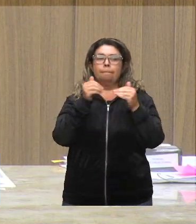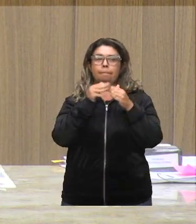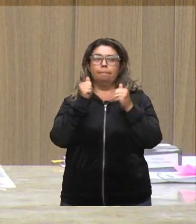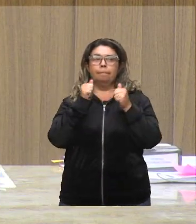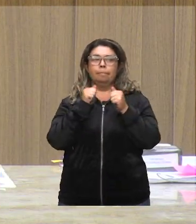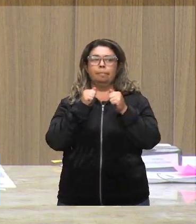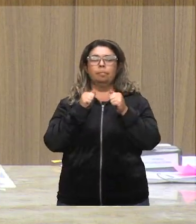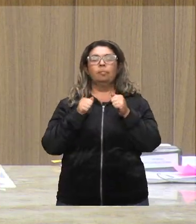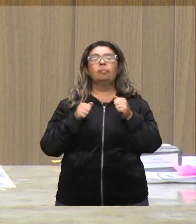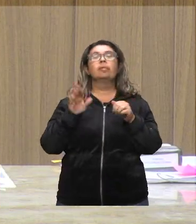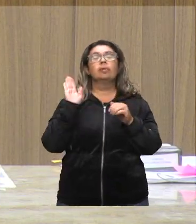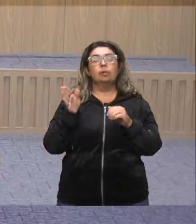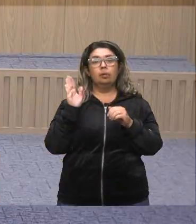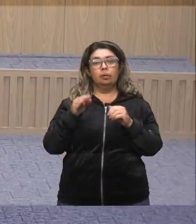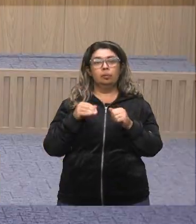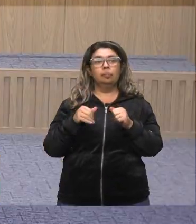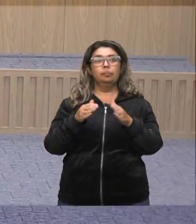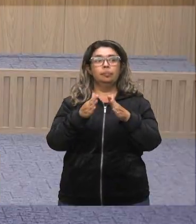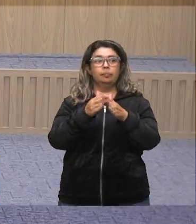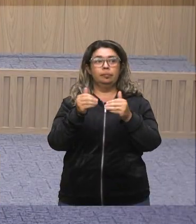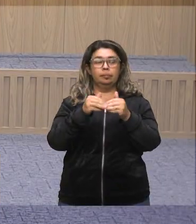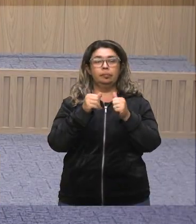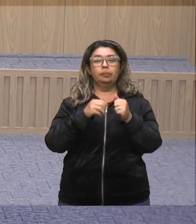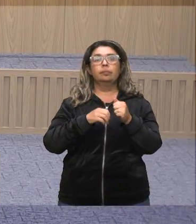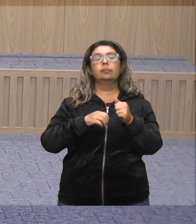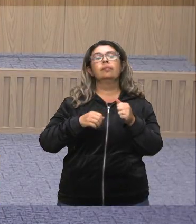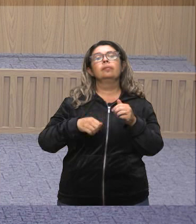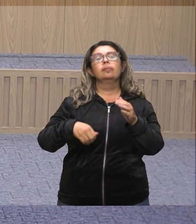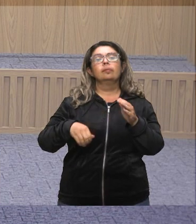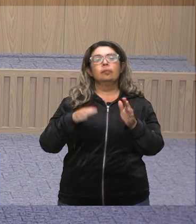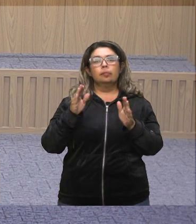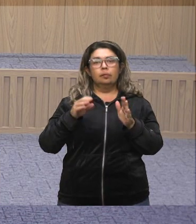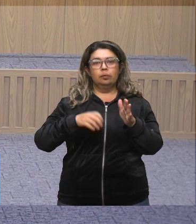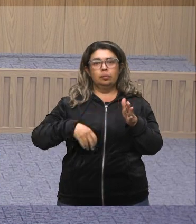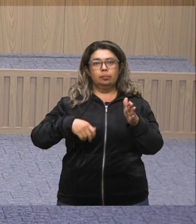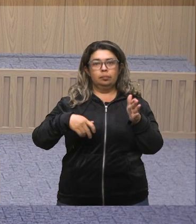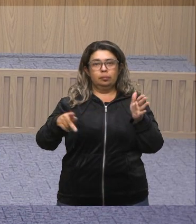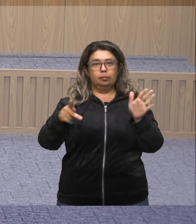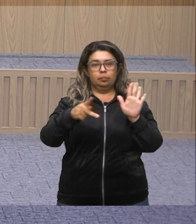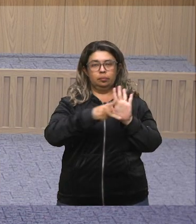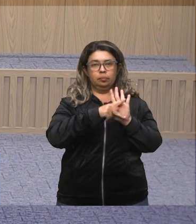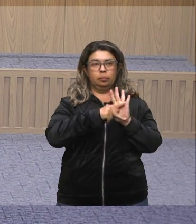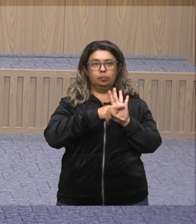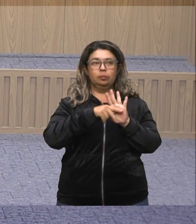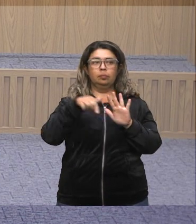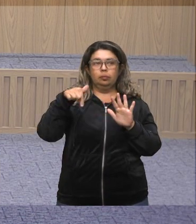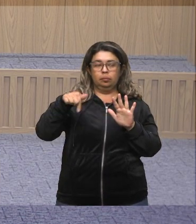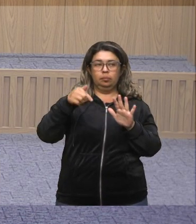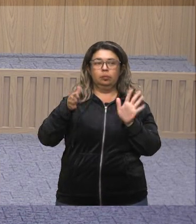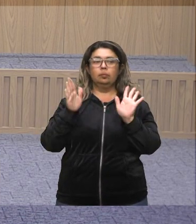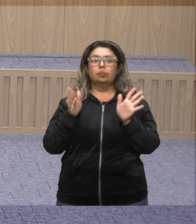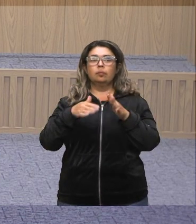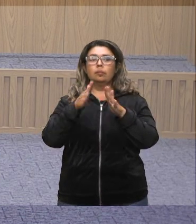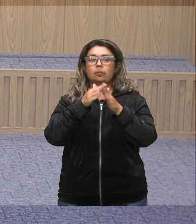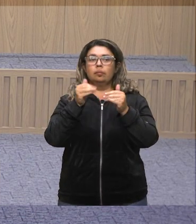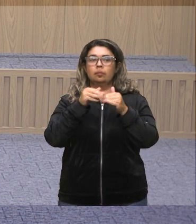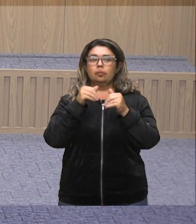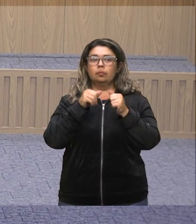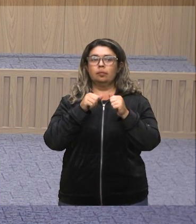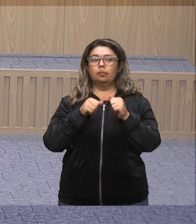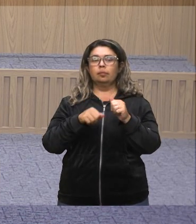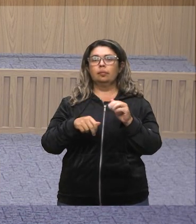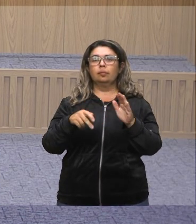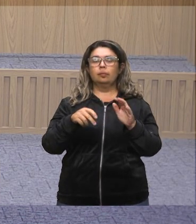à Lei Orgânica número 1/2023, o item número 7 da pauta da ordem do dia. Coloco em votação o